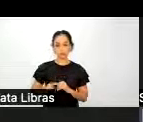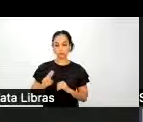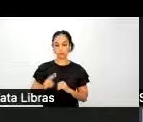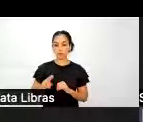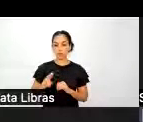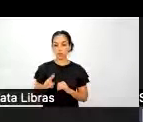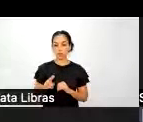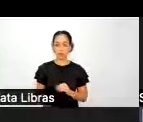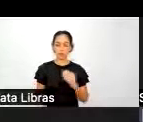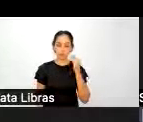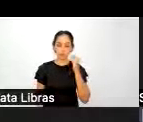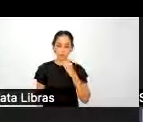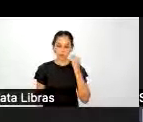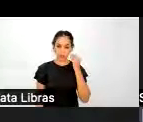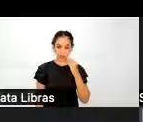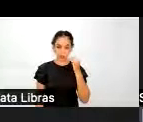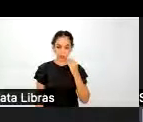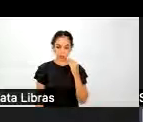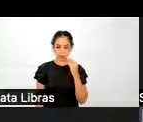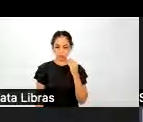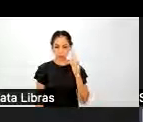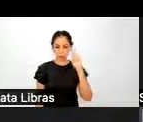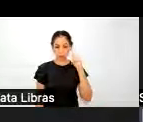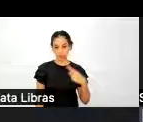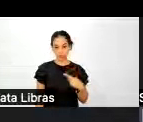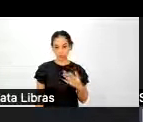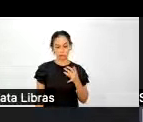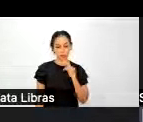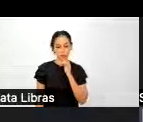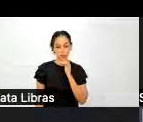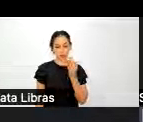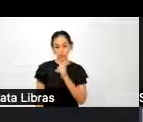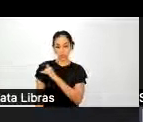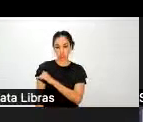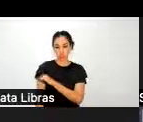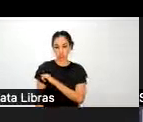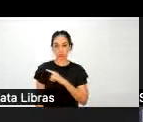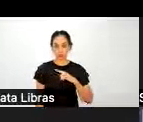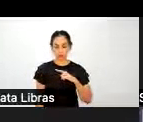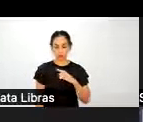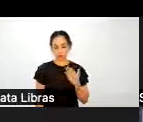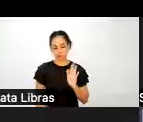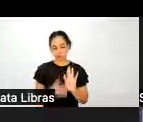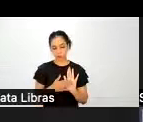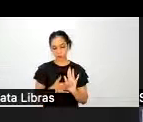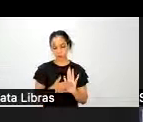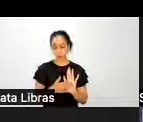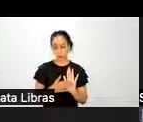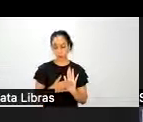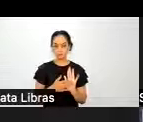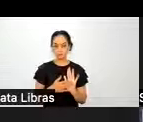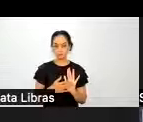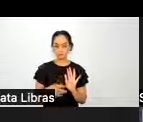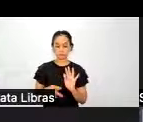de uma experiência na escala humana, que no caso do Rio de Janeiro teve muito isso, né, nessa proposta, ou seja, os próprios